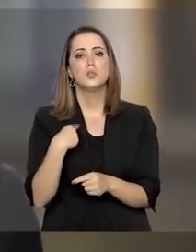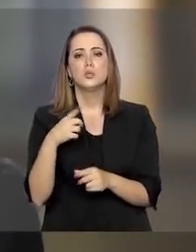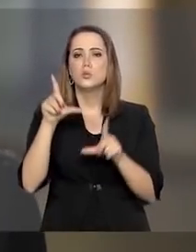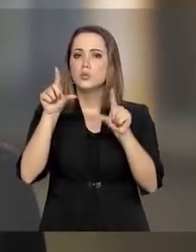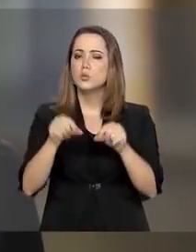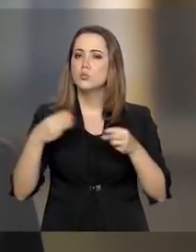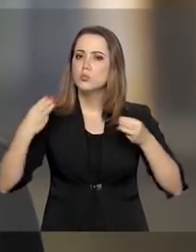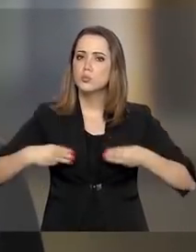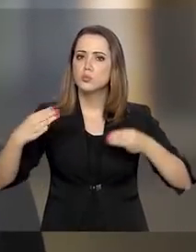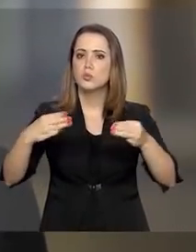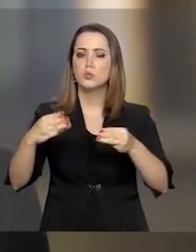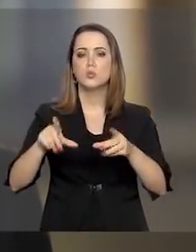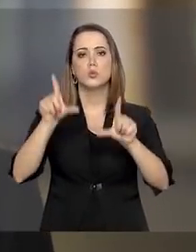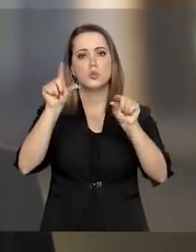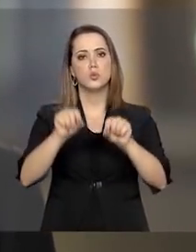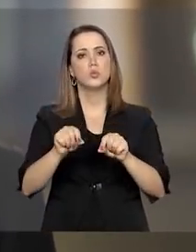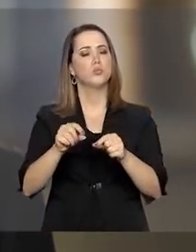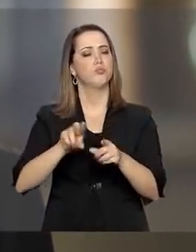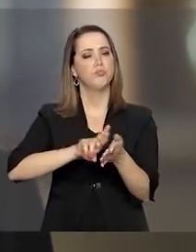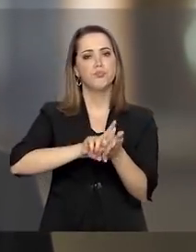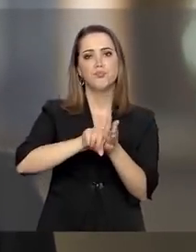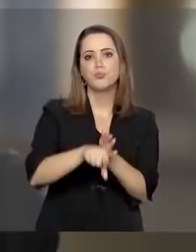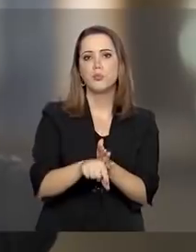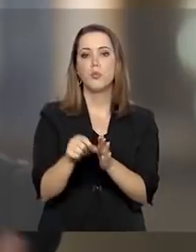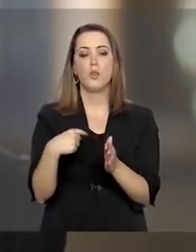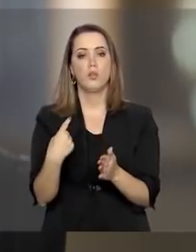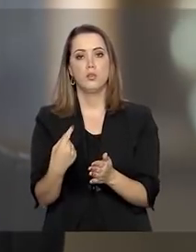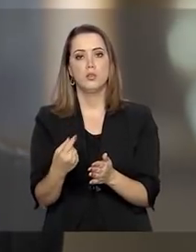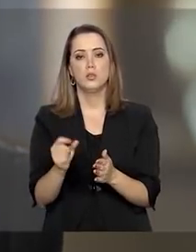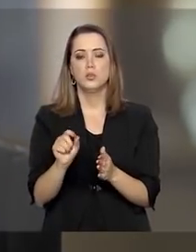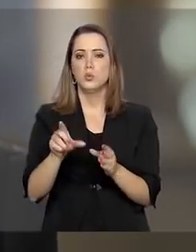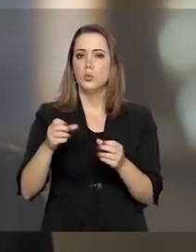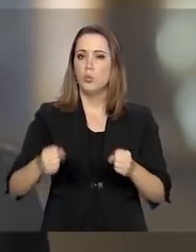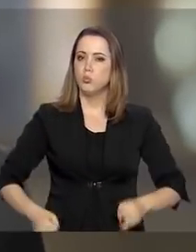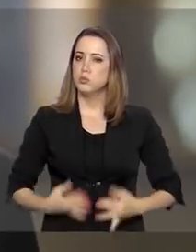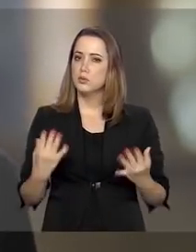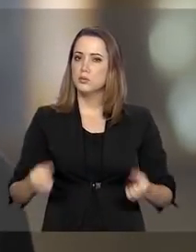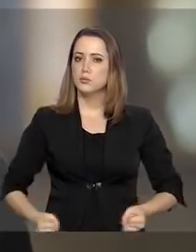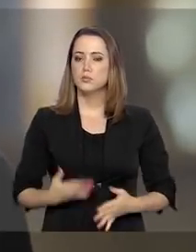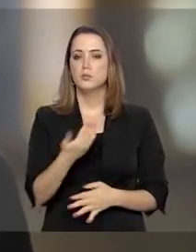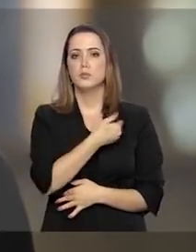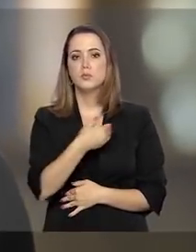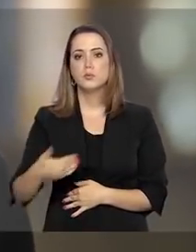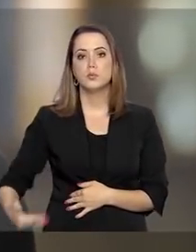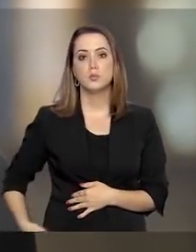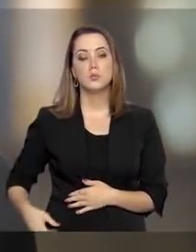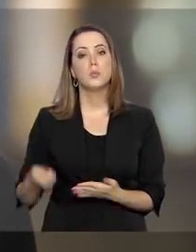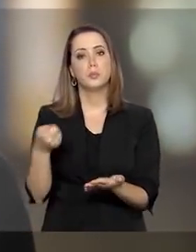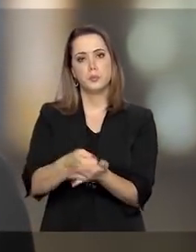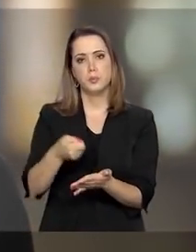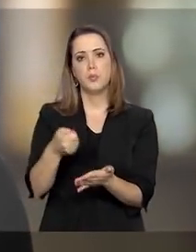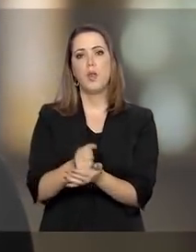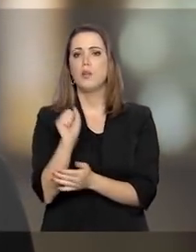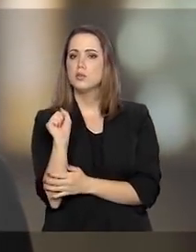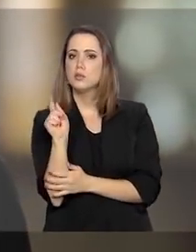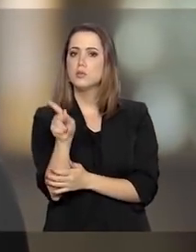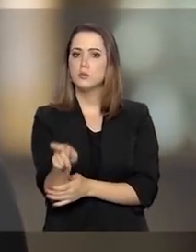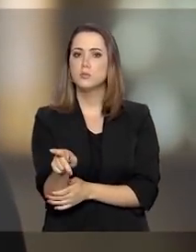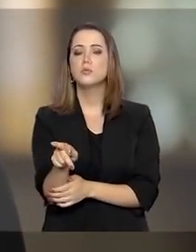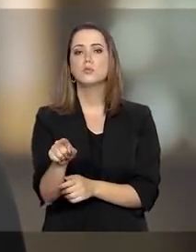ministérios temos filha milhares de cargos de confiança estamos diminuindo os gastos do governo para garantir o pagamento das